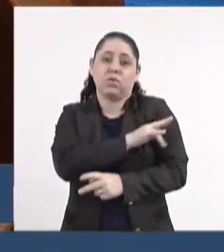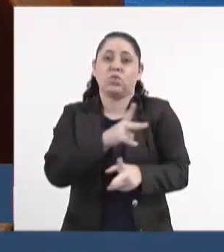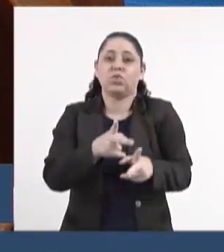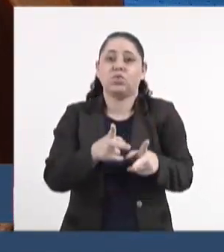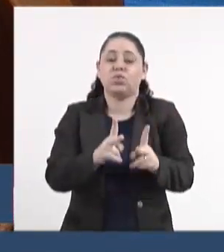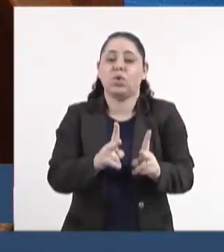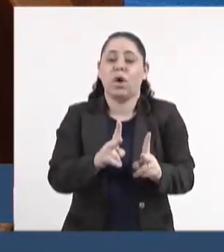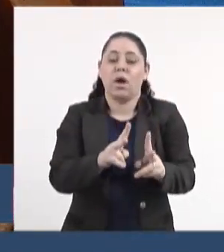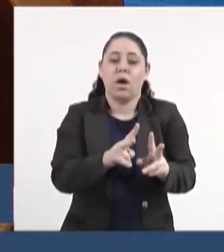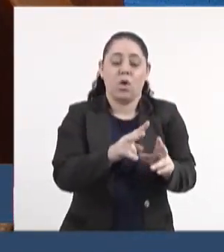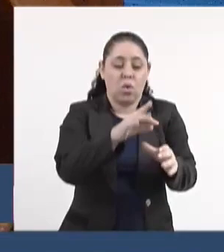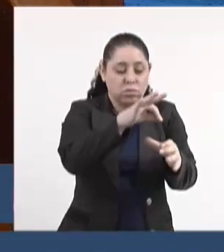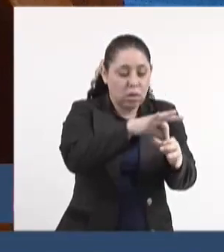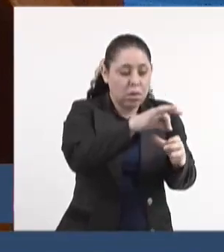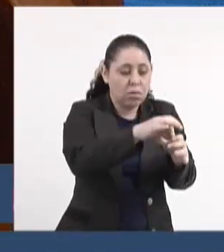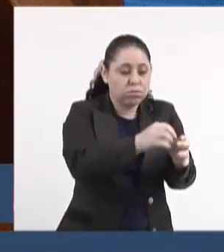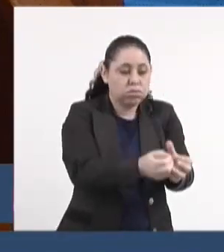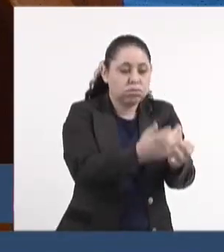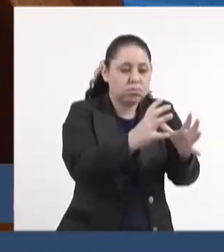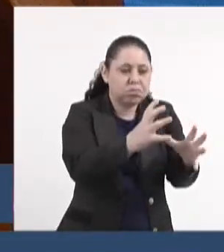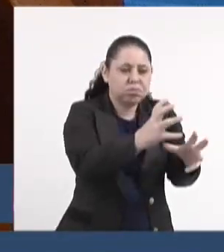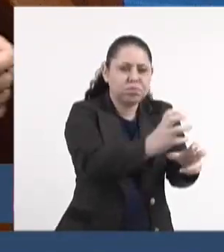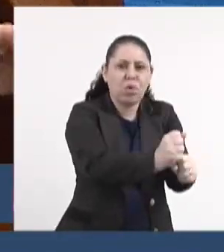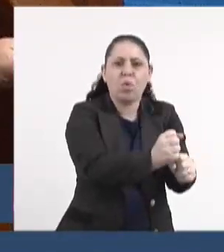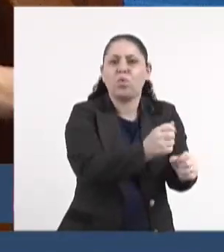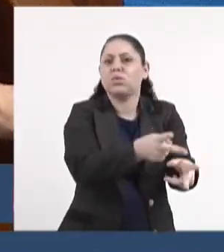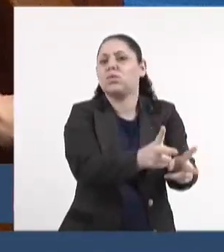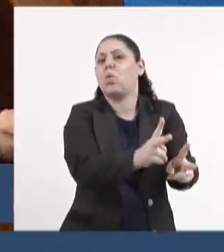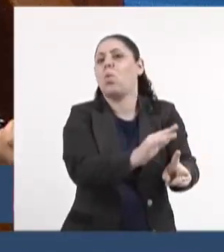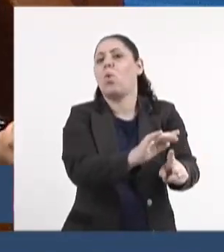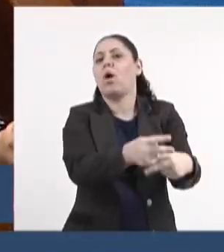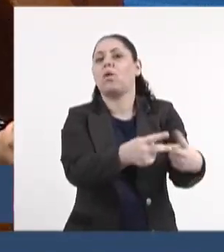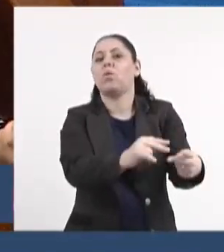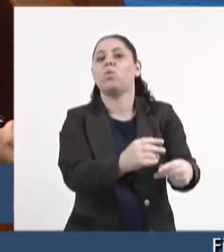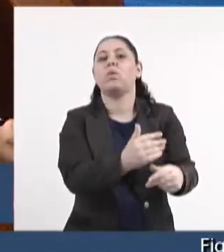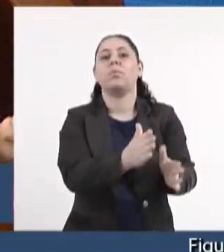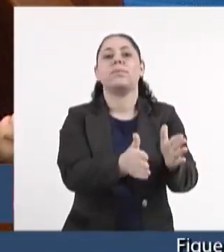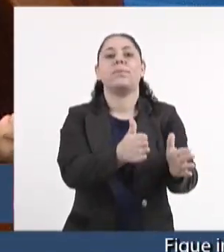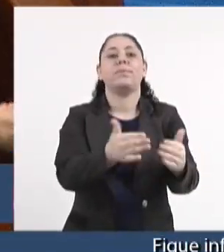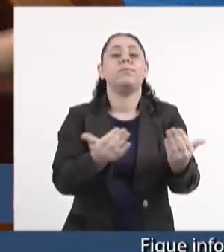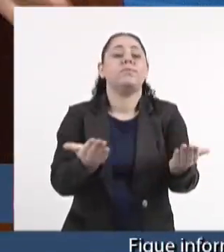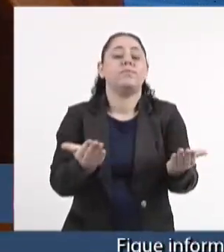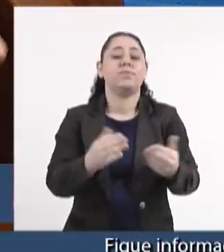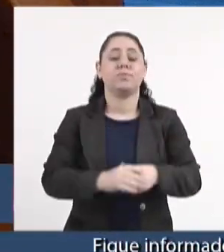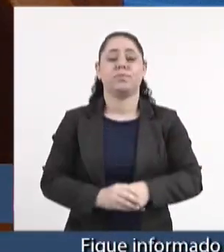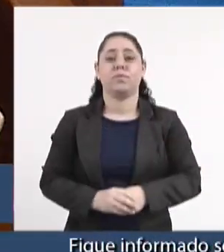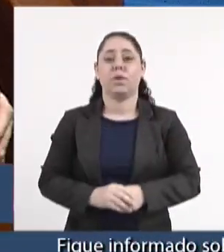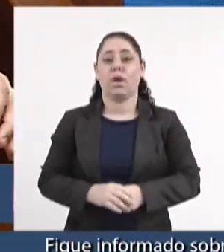frequência de produção. Lembro ainda quando